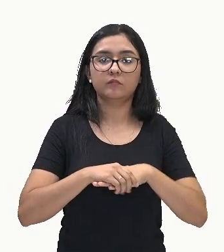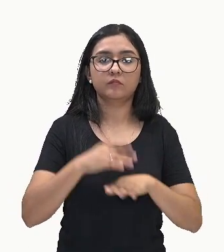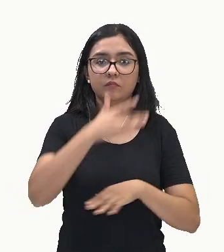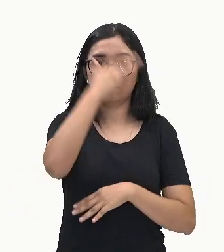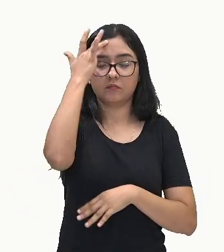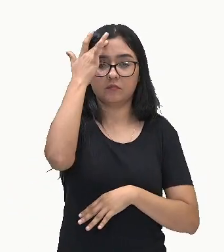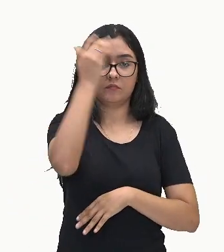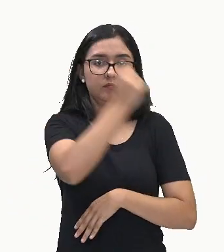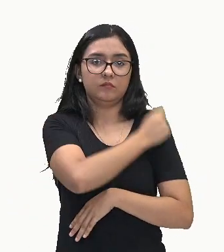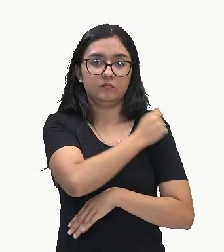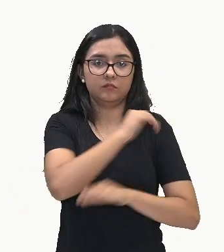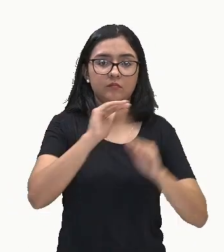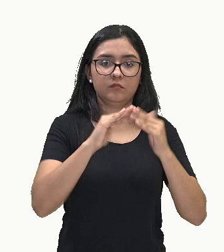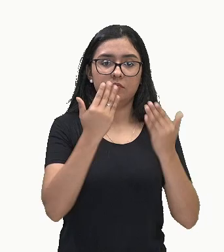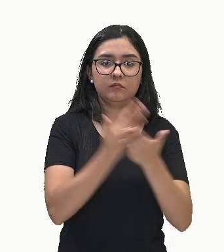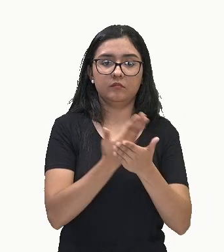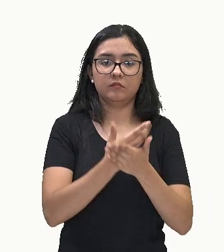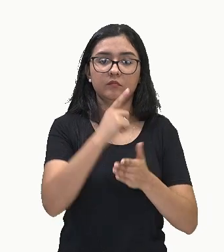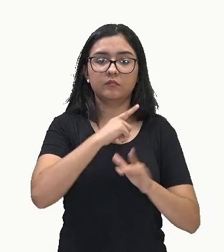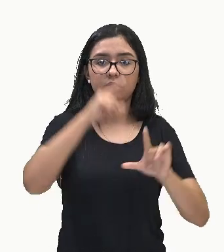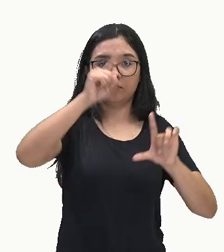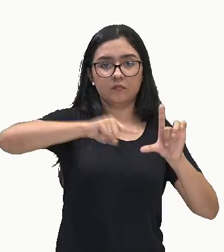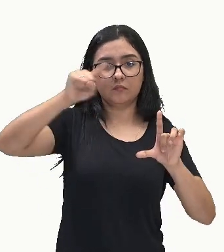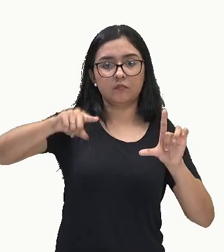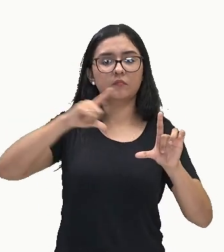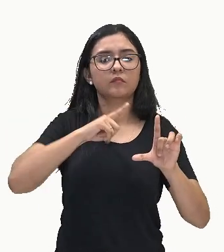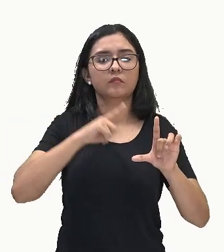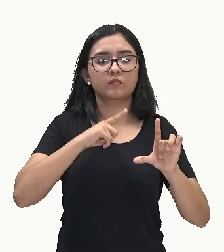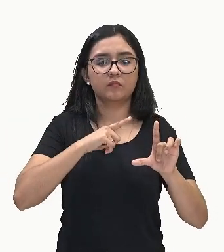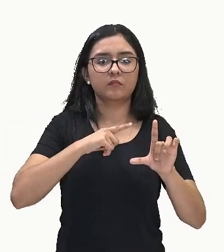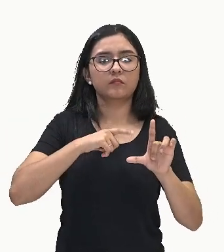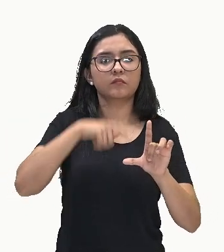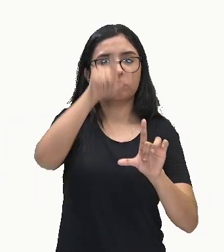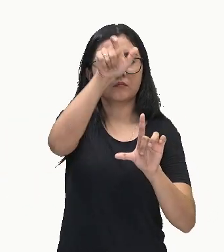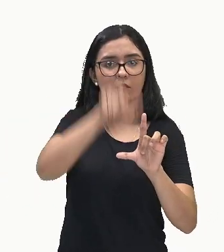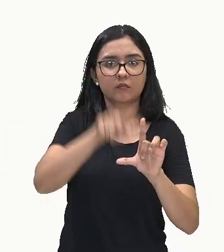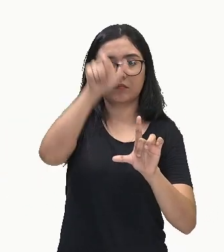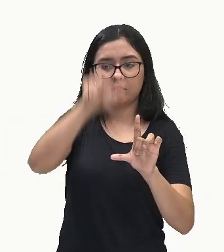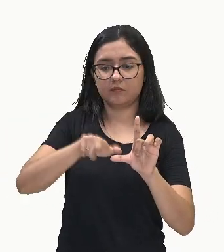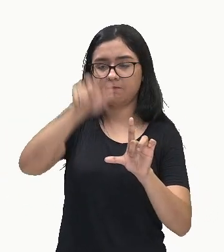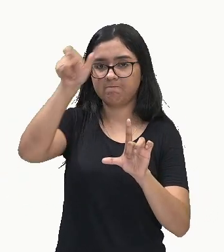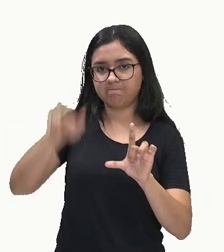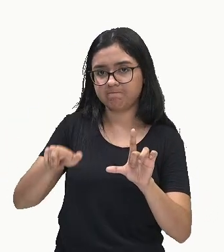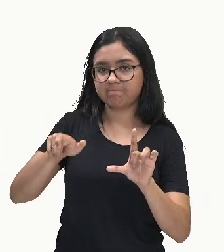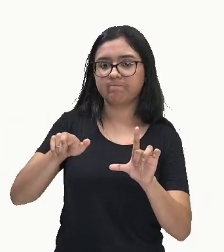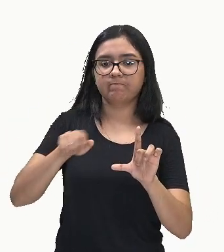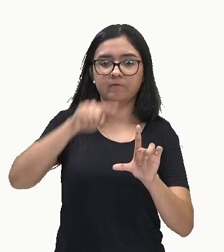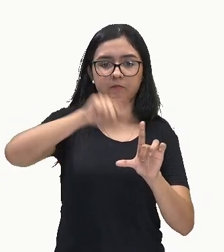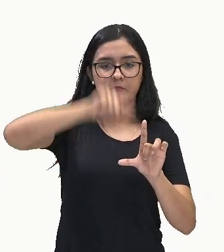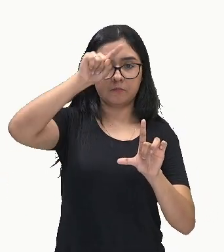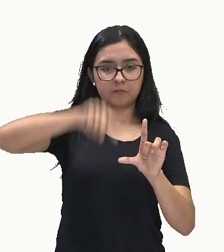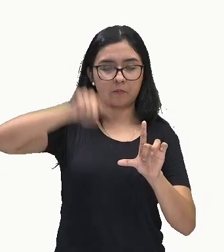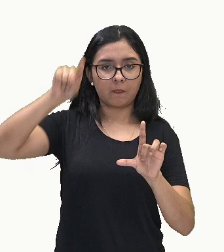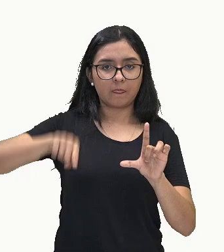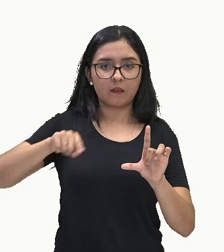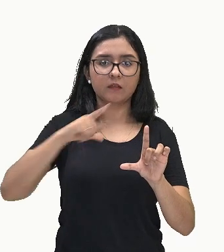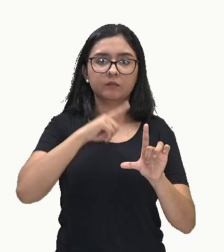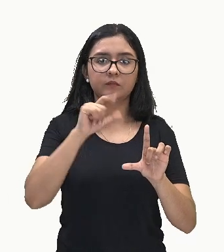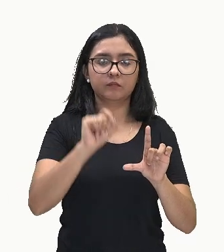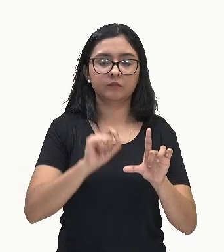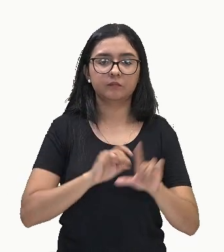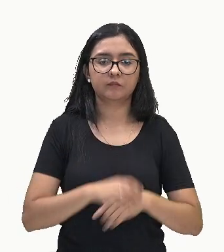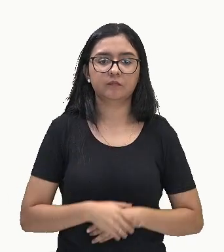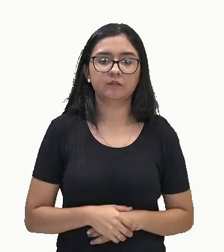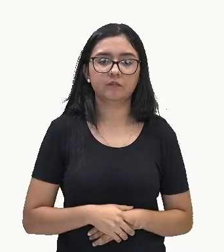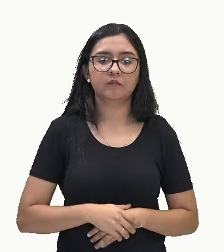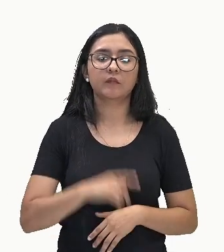seguir aí nós temos um gráfico né de colunas então nós temos aqui